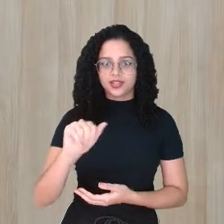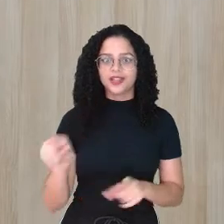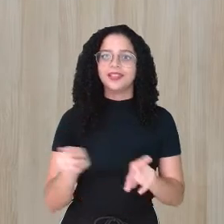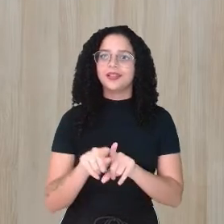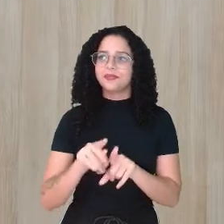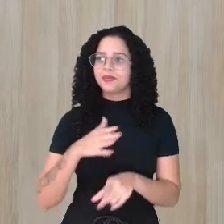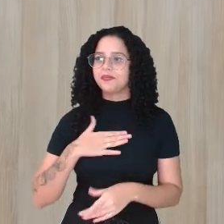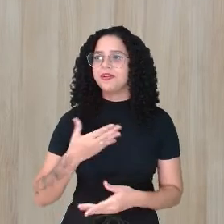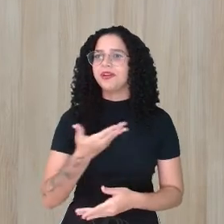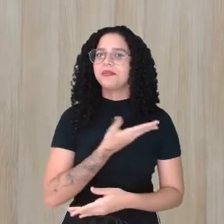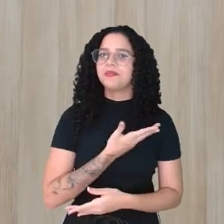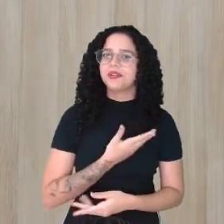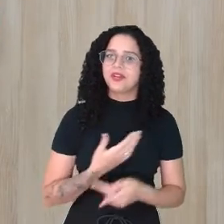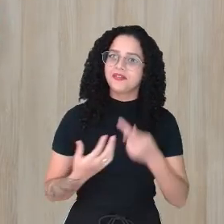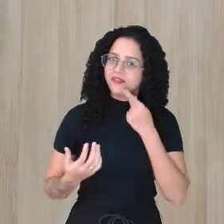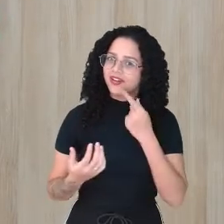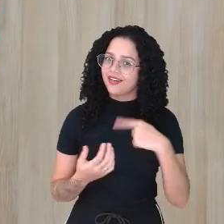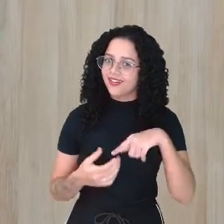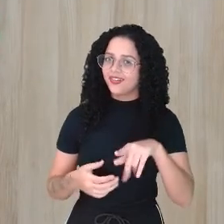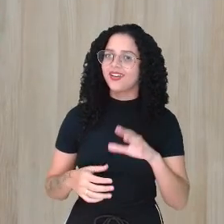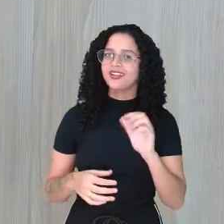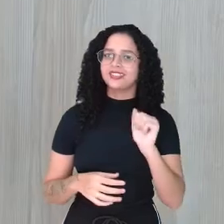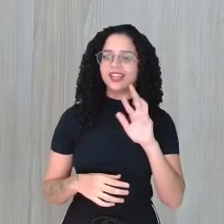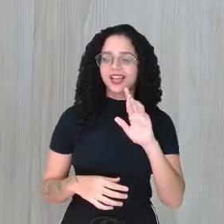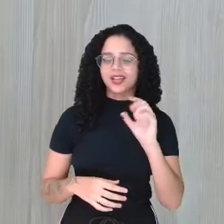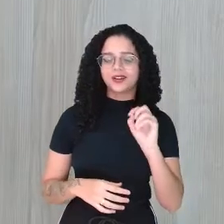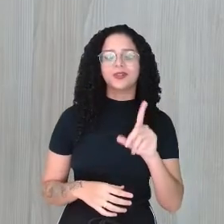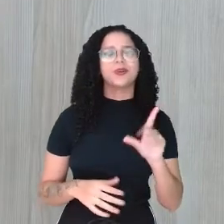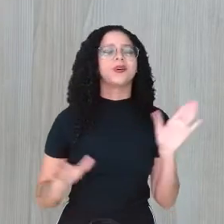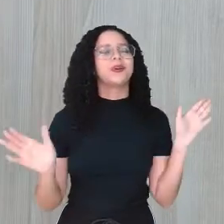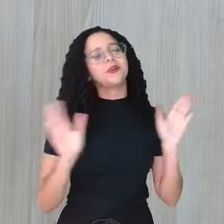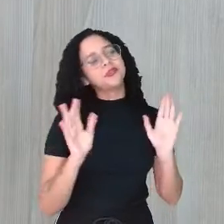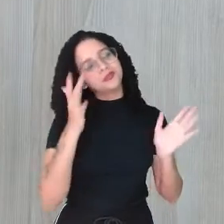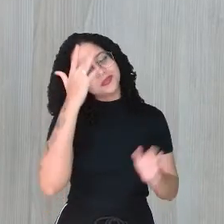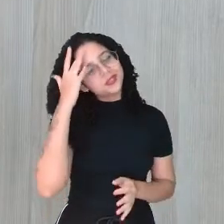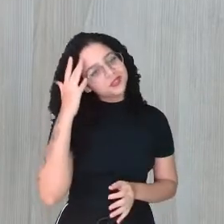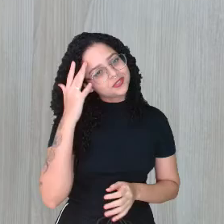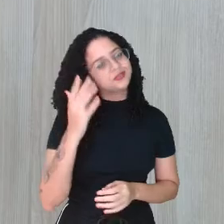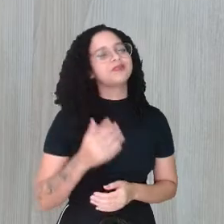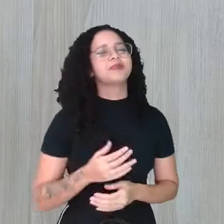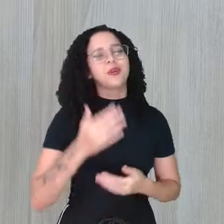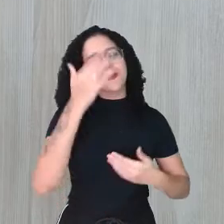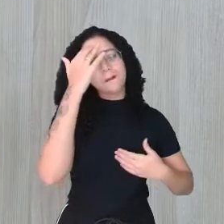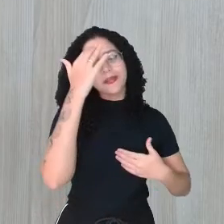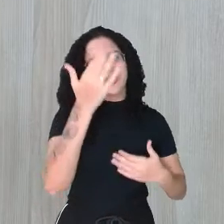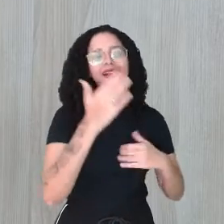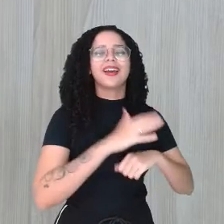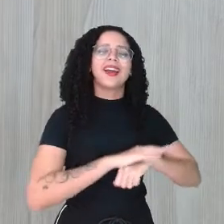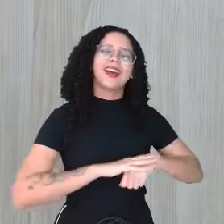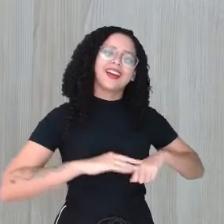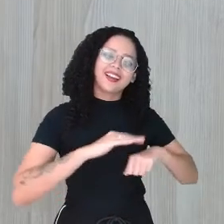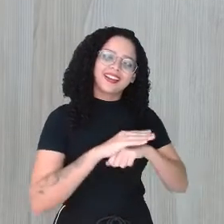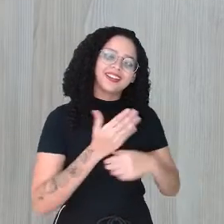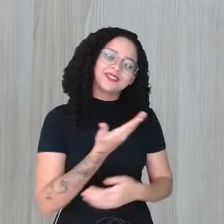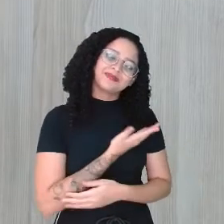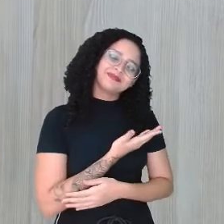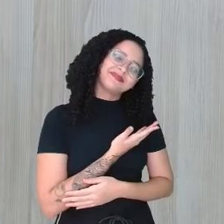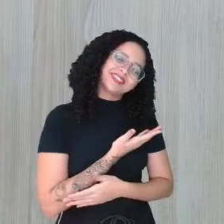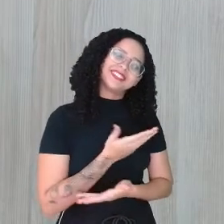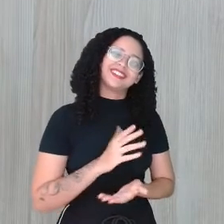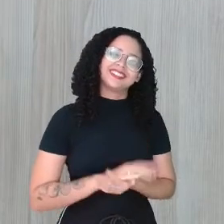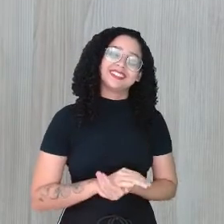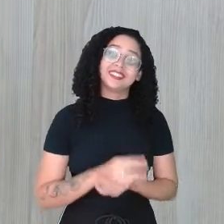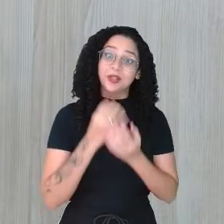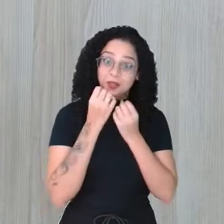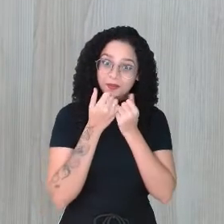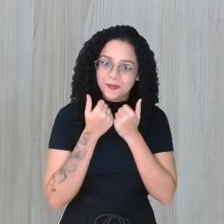viu? Fala com eles aí, Carol. Oi, gente. Vanessa, obrigada pelo carinho, amiga, obrigada. Gente,